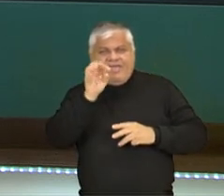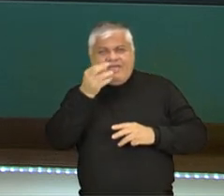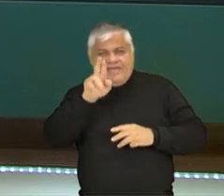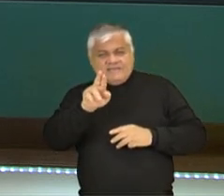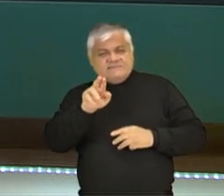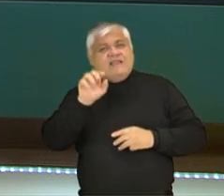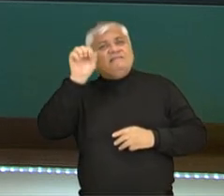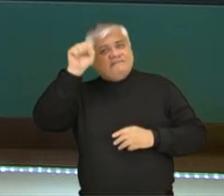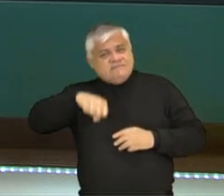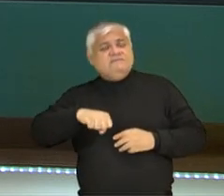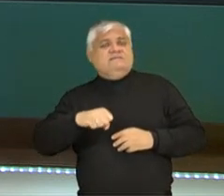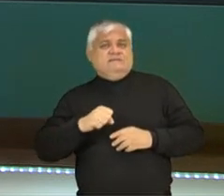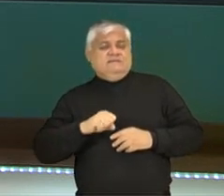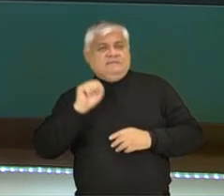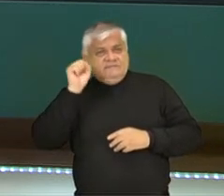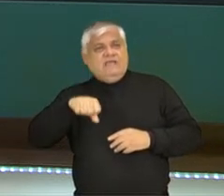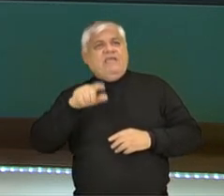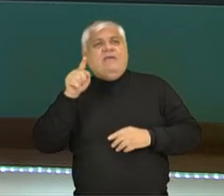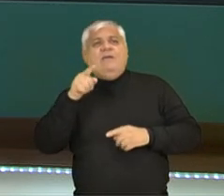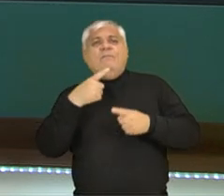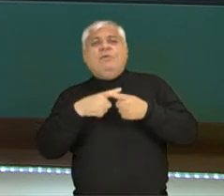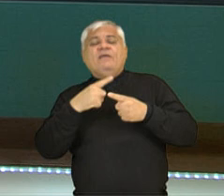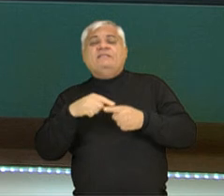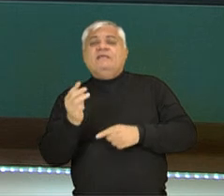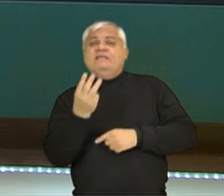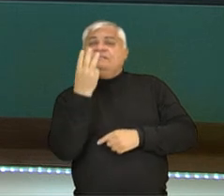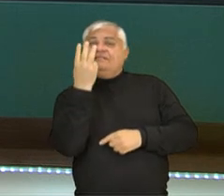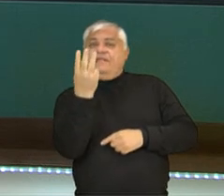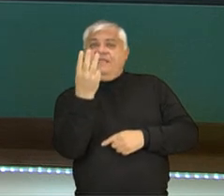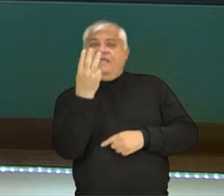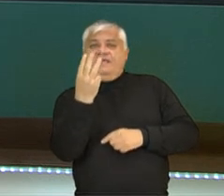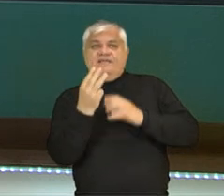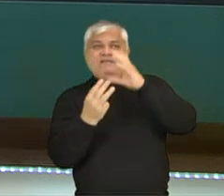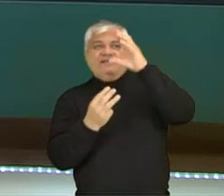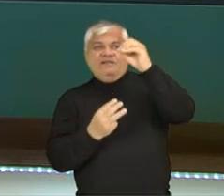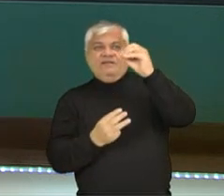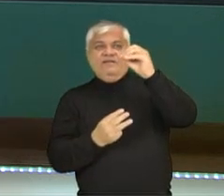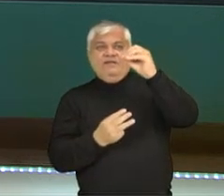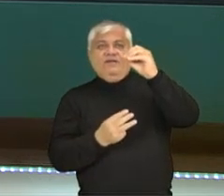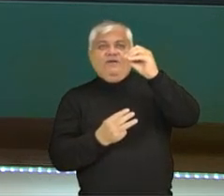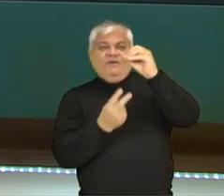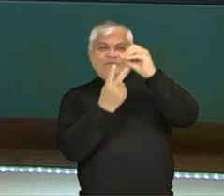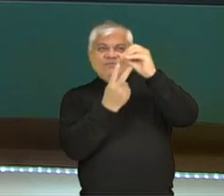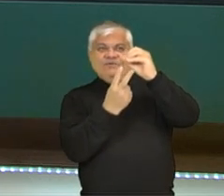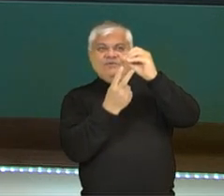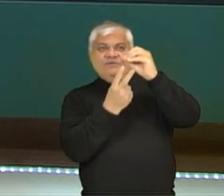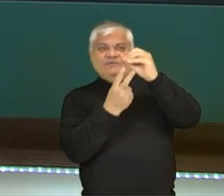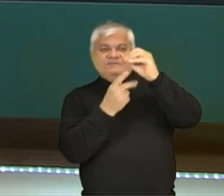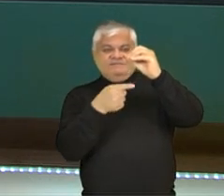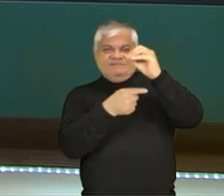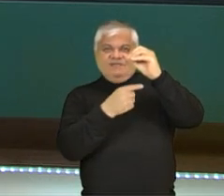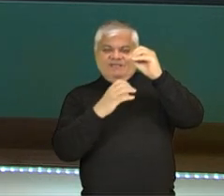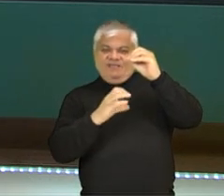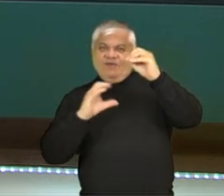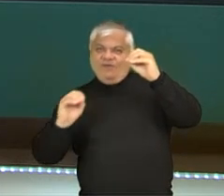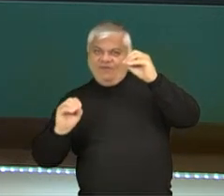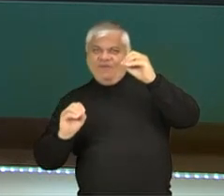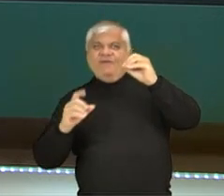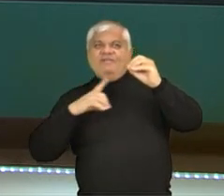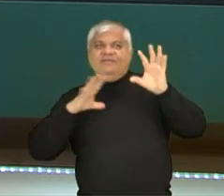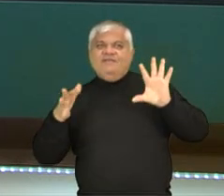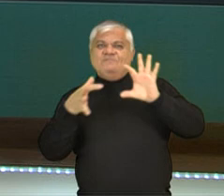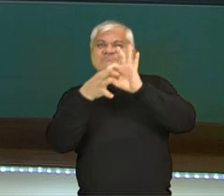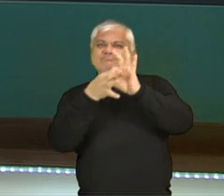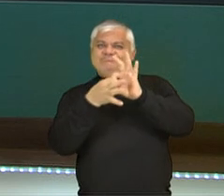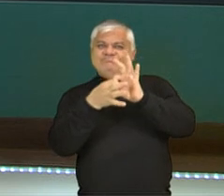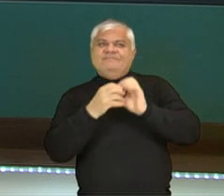é um éster, pois temos três grupos C dupla O, CO e radicais orgânicos ligados